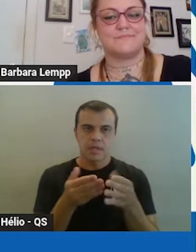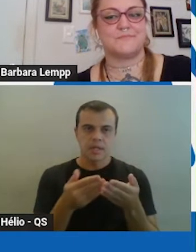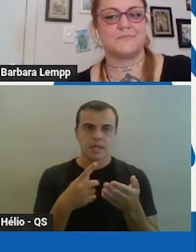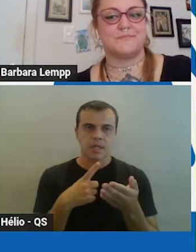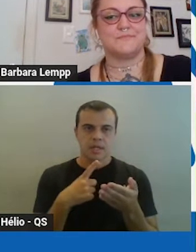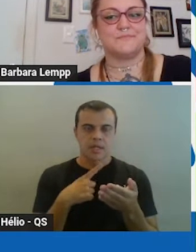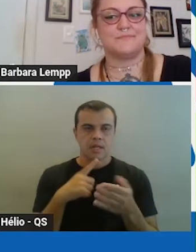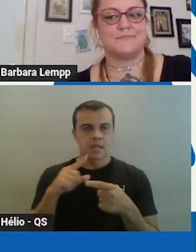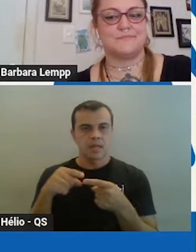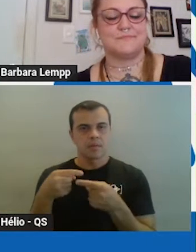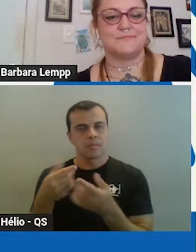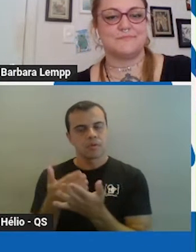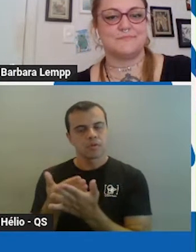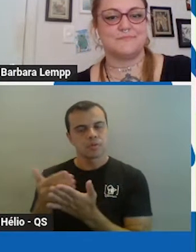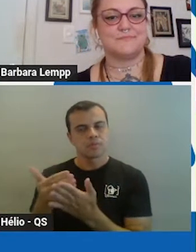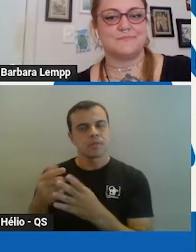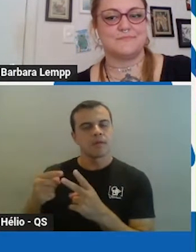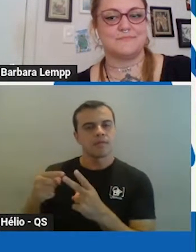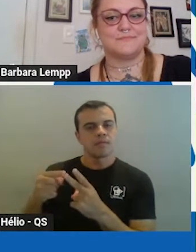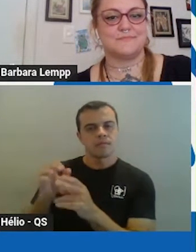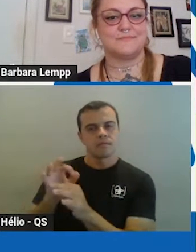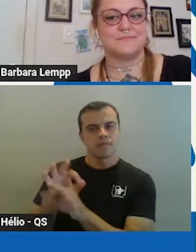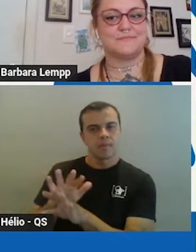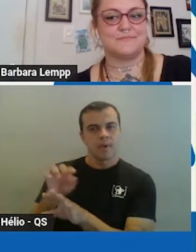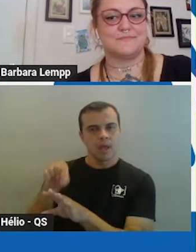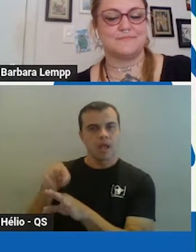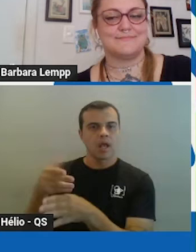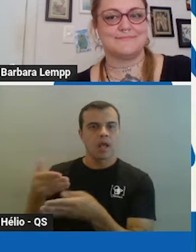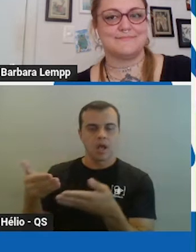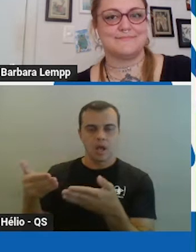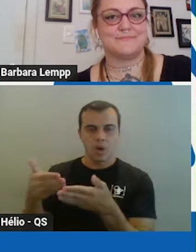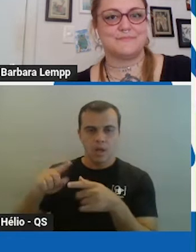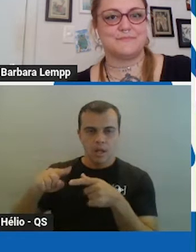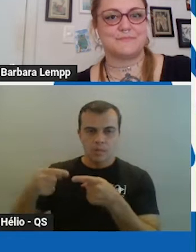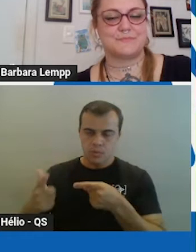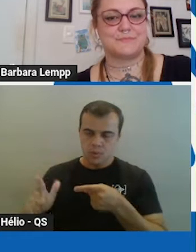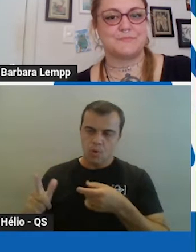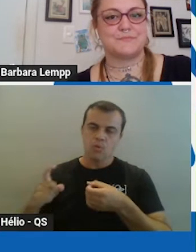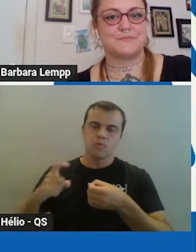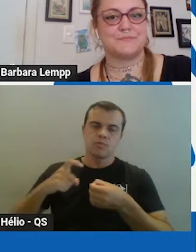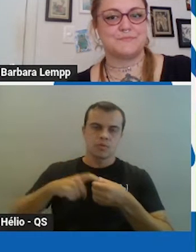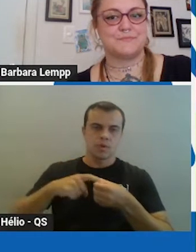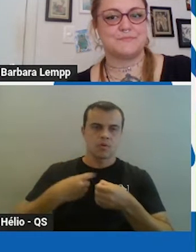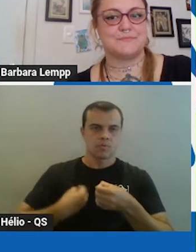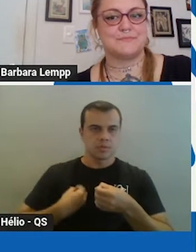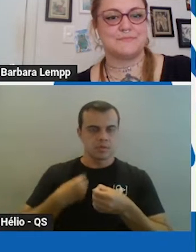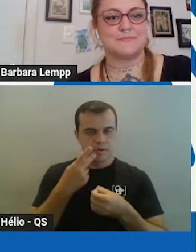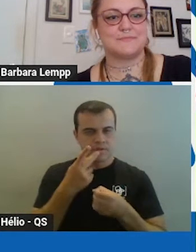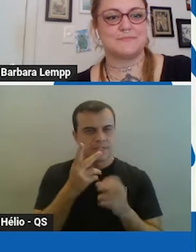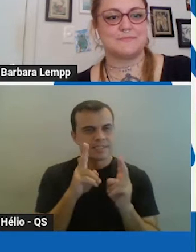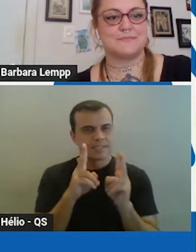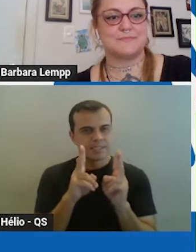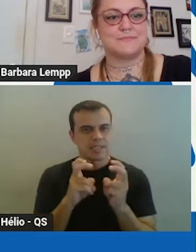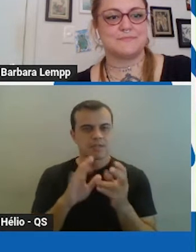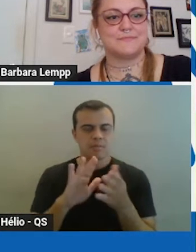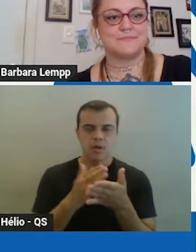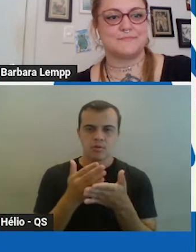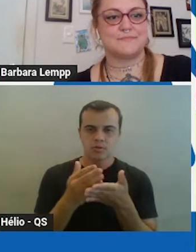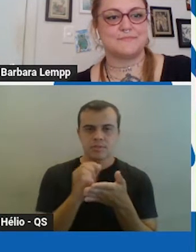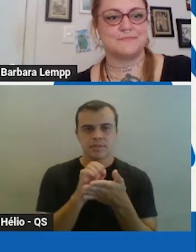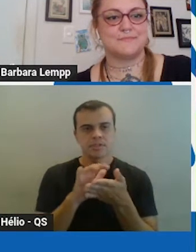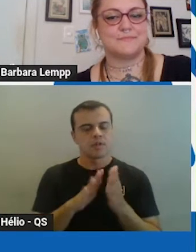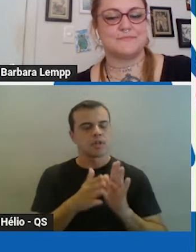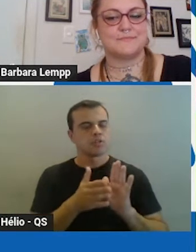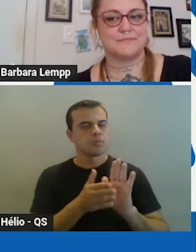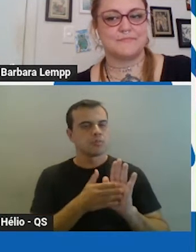vai finalizar o conteúdo que ela está apresentando, e depois eu retorno para trazer um pouquinho de algumas atividades, umas